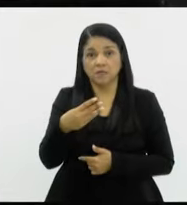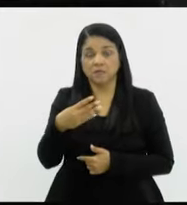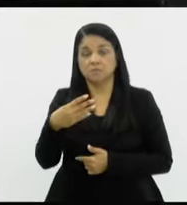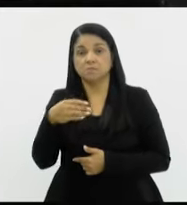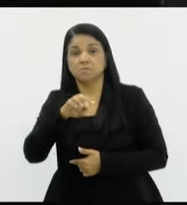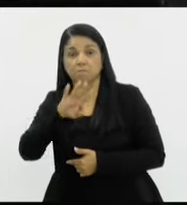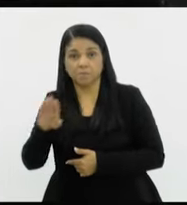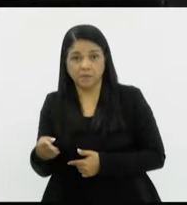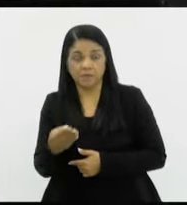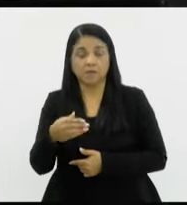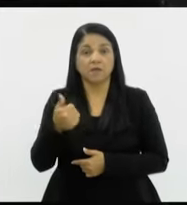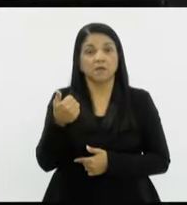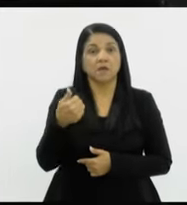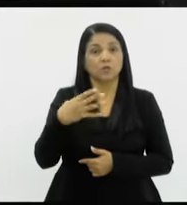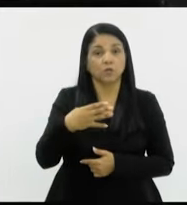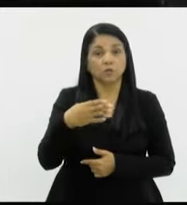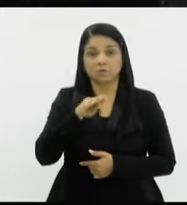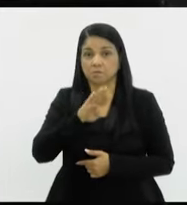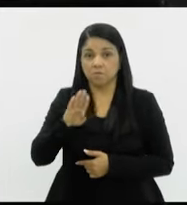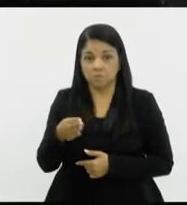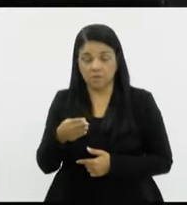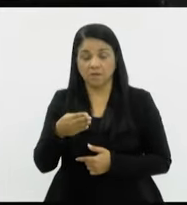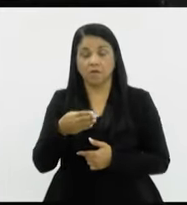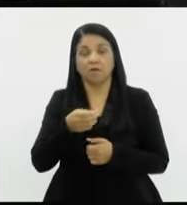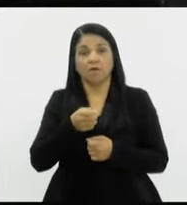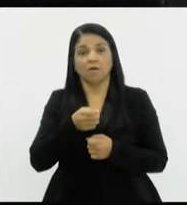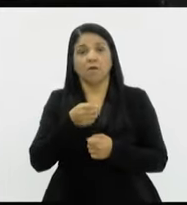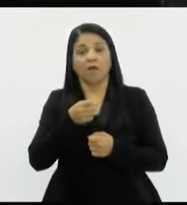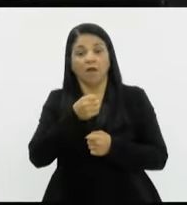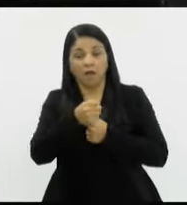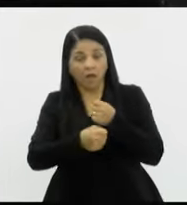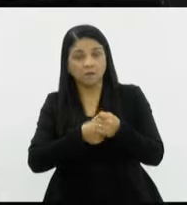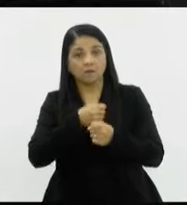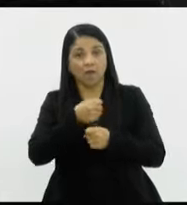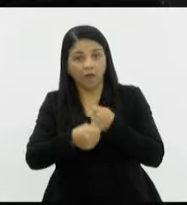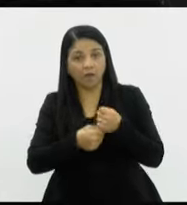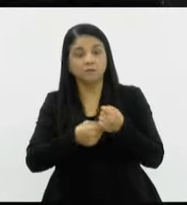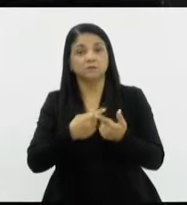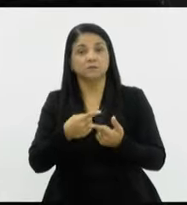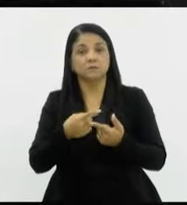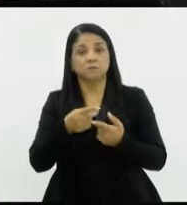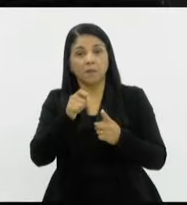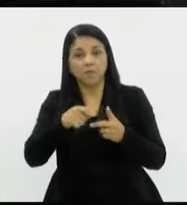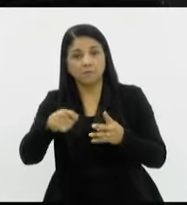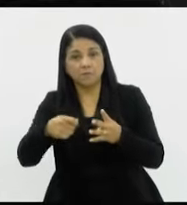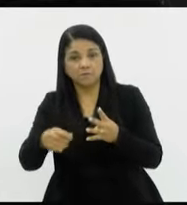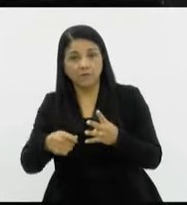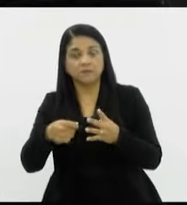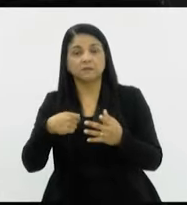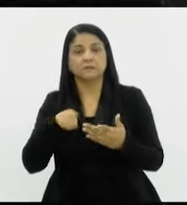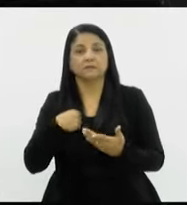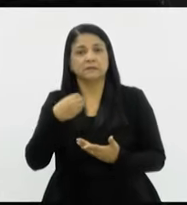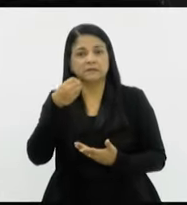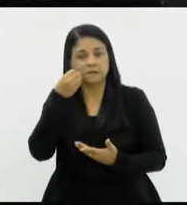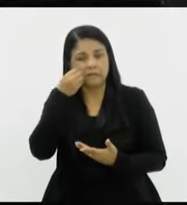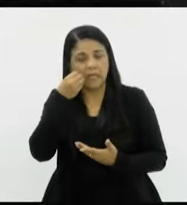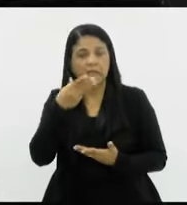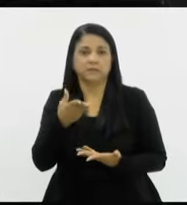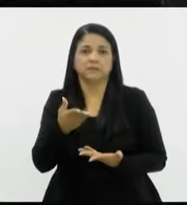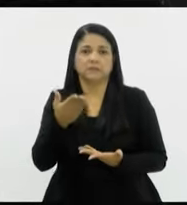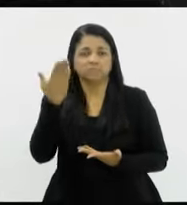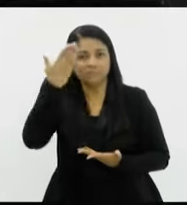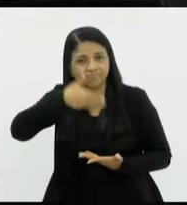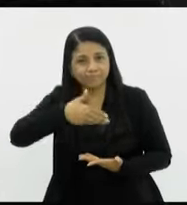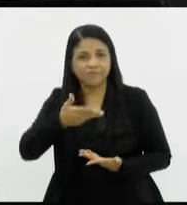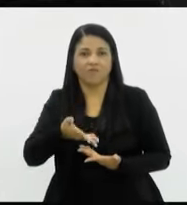14 bi. Então, ano após ano, mês após mês, a gente vai testando o óbvio. Essa dívida com